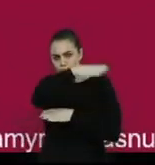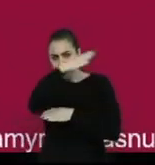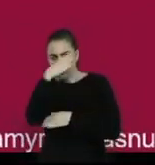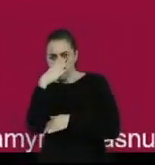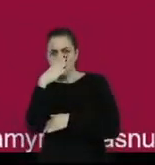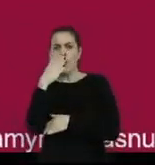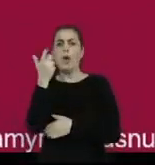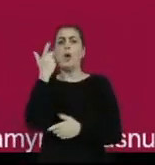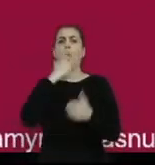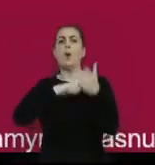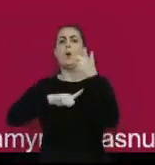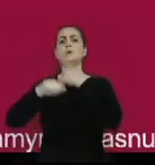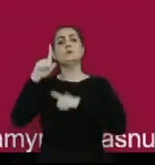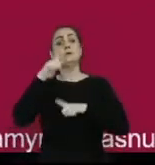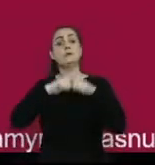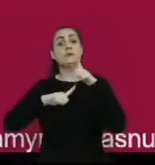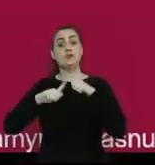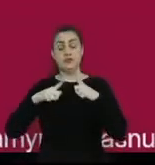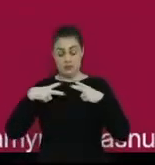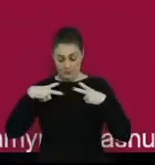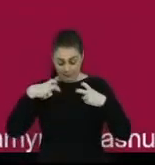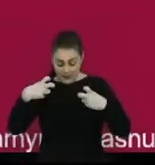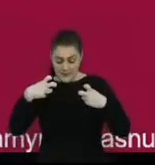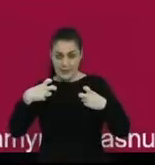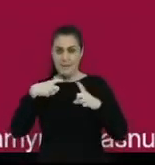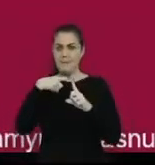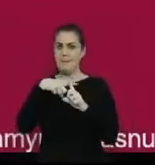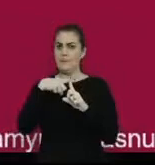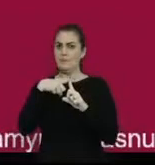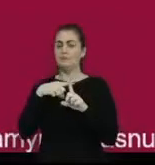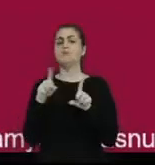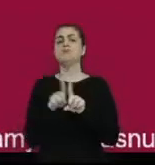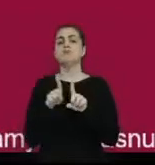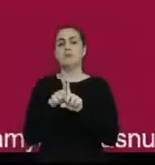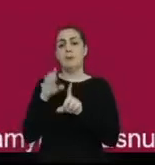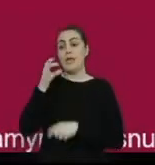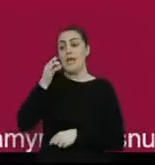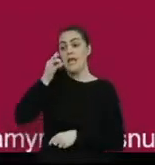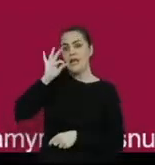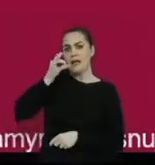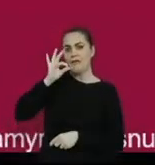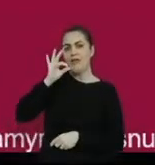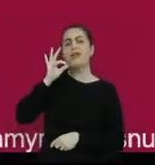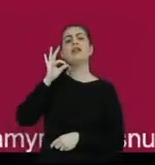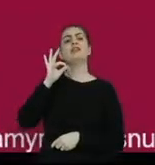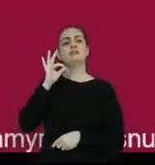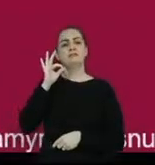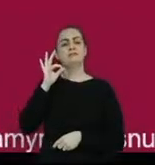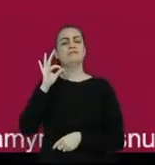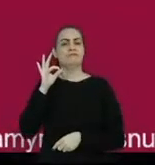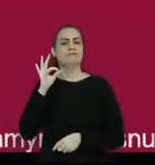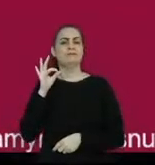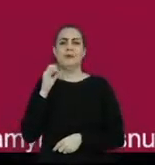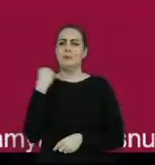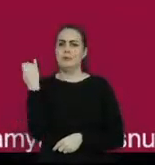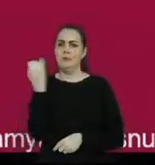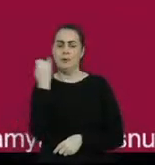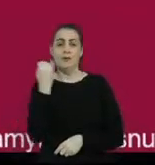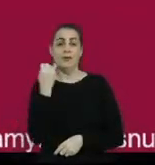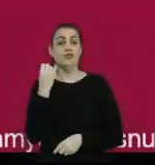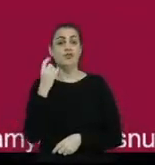A cafeína também tem um efeito ergogênico muito interessante. Então, isso é um excelente pré-treino. É uma opção que a gente pode utilizar de pré-treino,